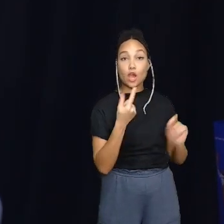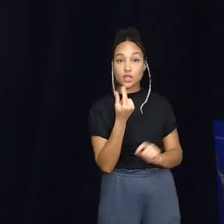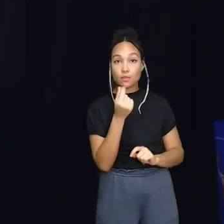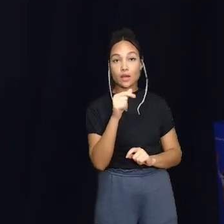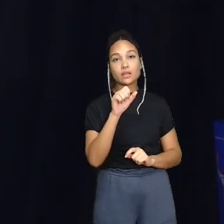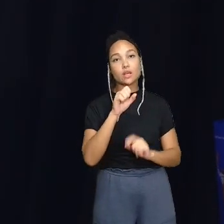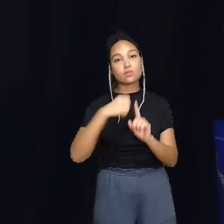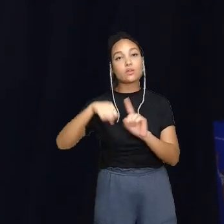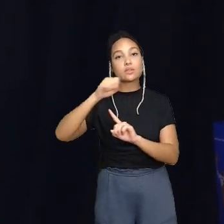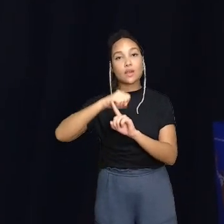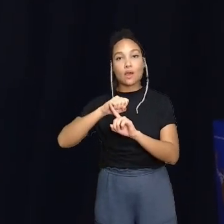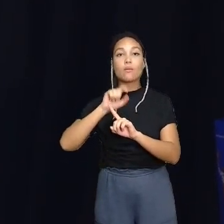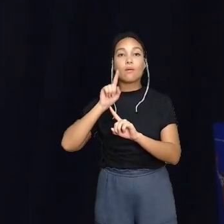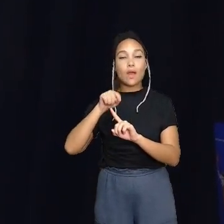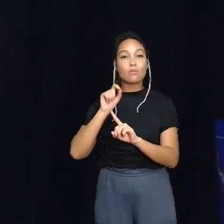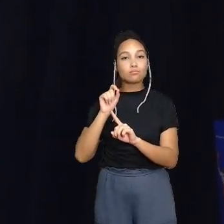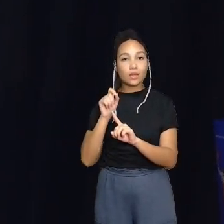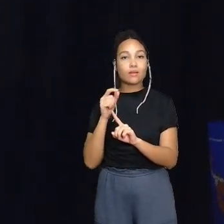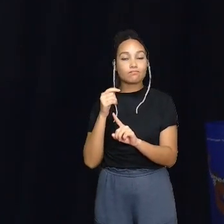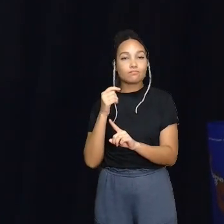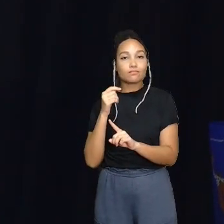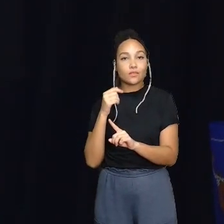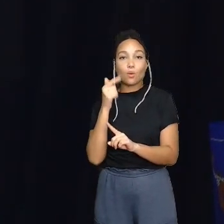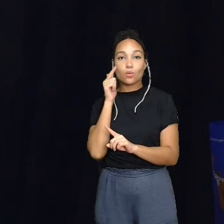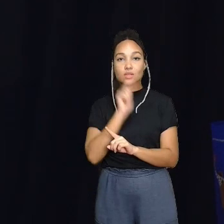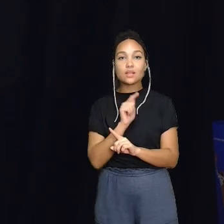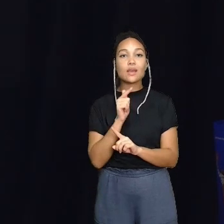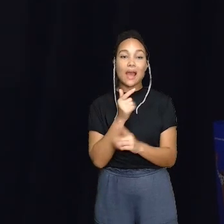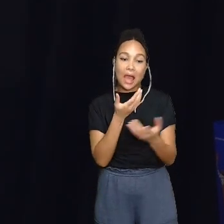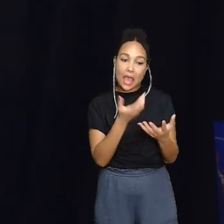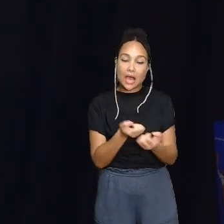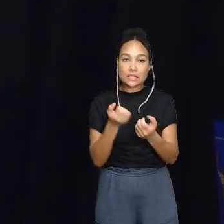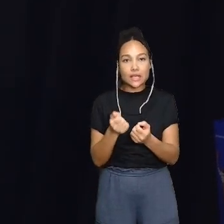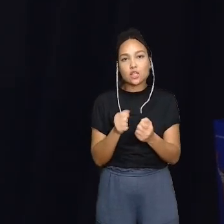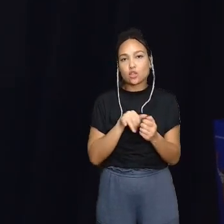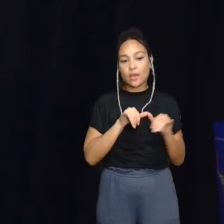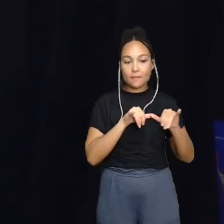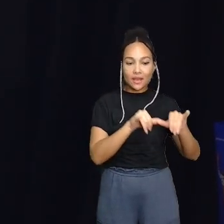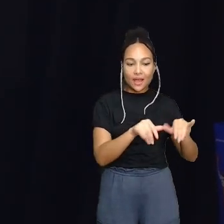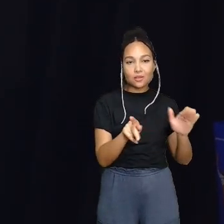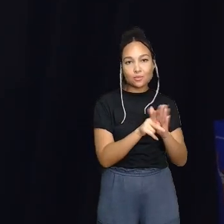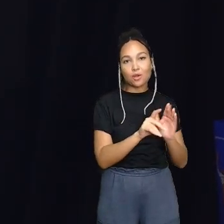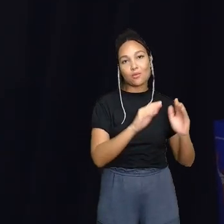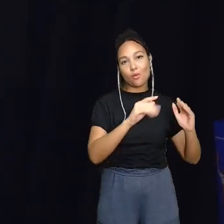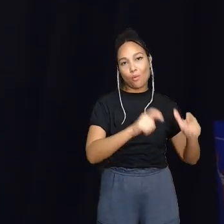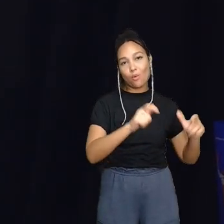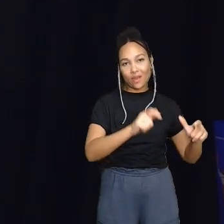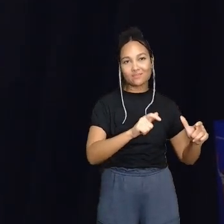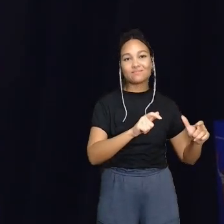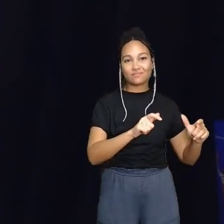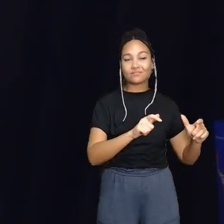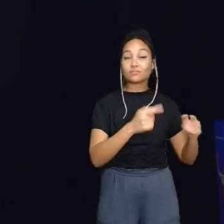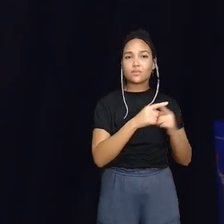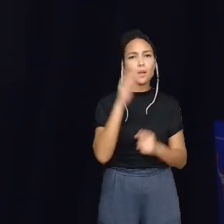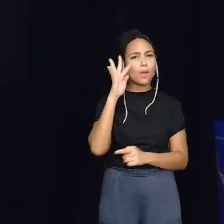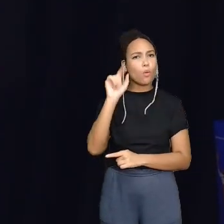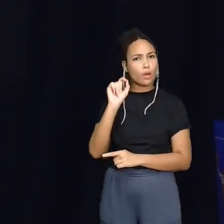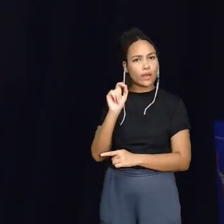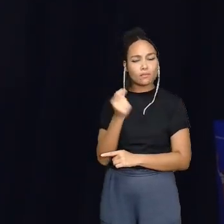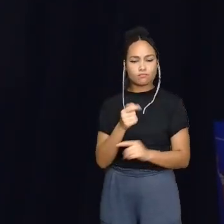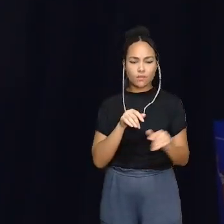dos bancos comunitários, só podem ser aceitas em pequenos comércios da própria comunidade. Porque vocês imaginam, esses